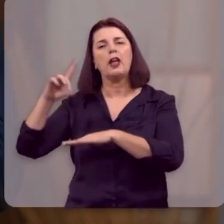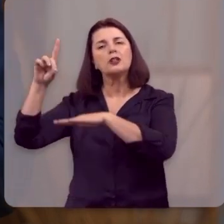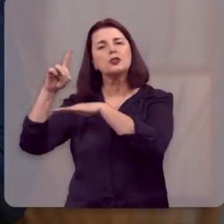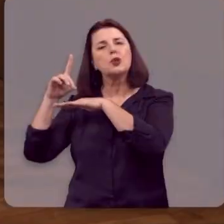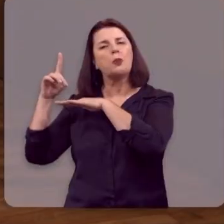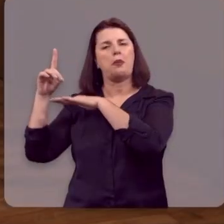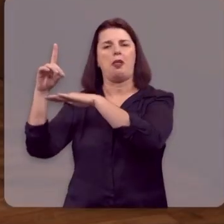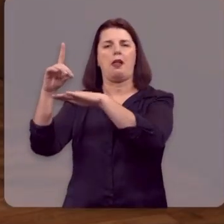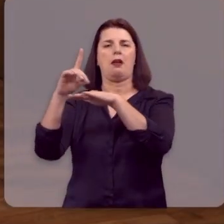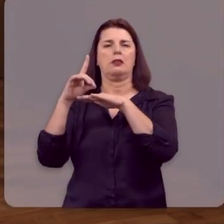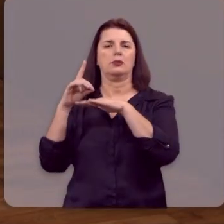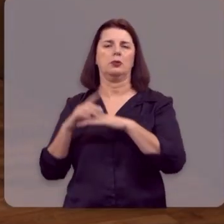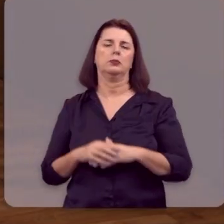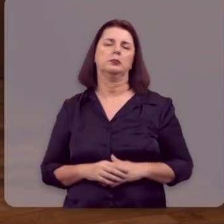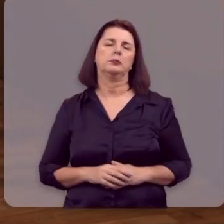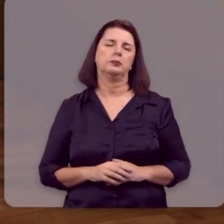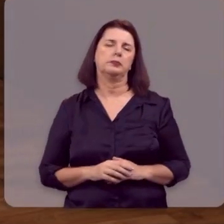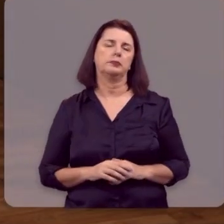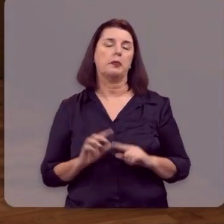Mas,